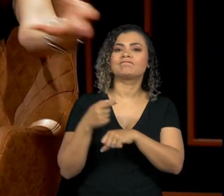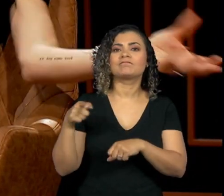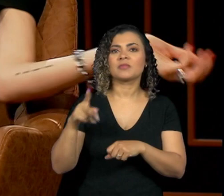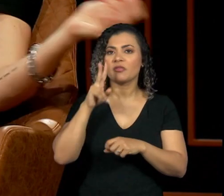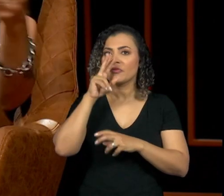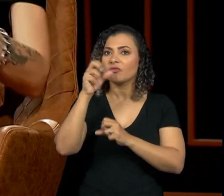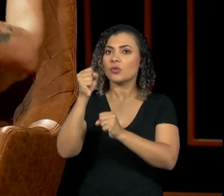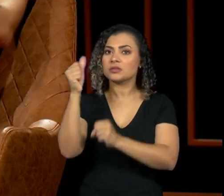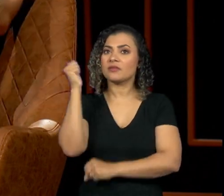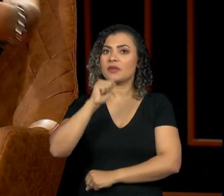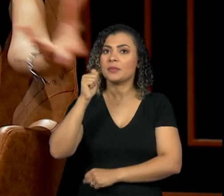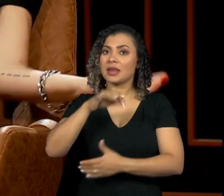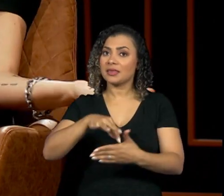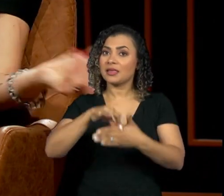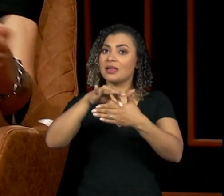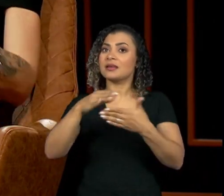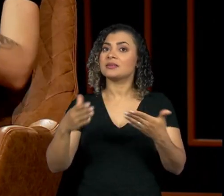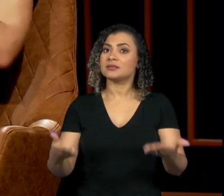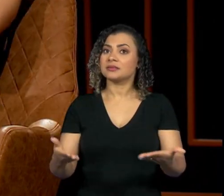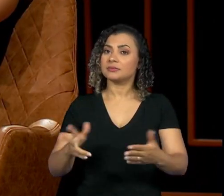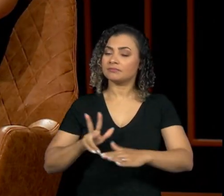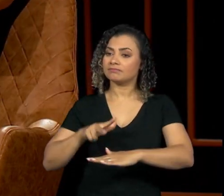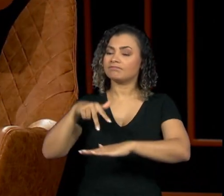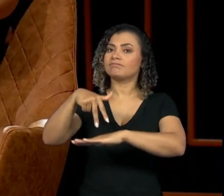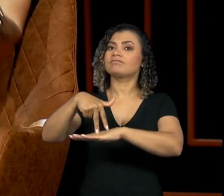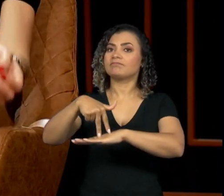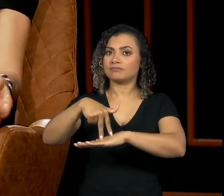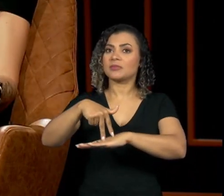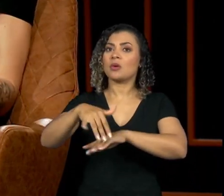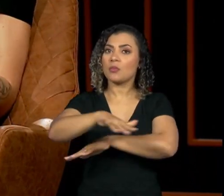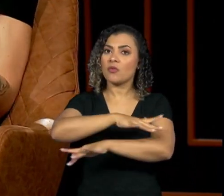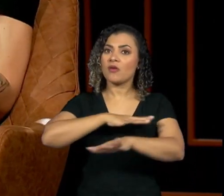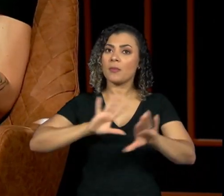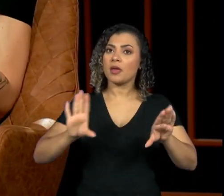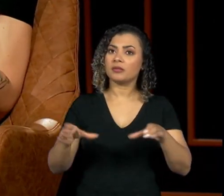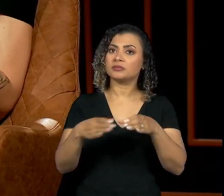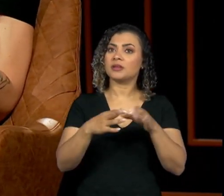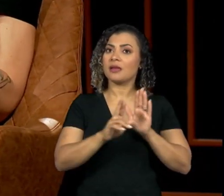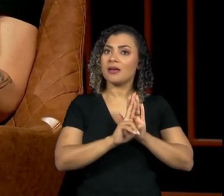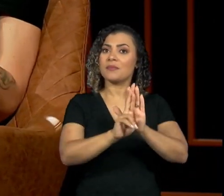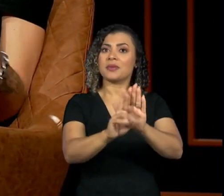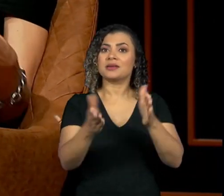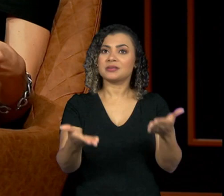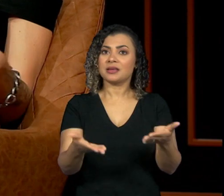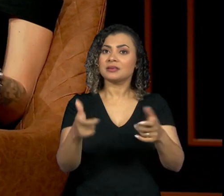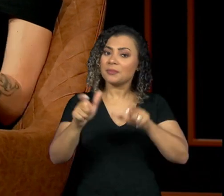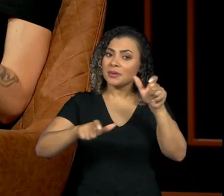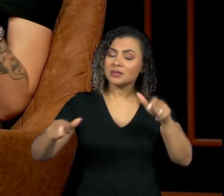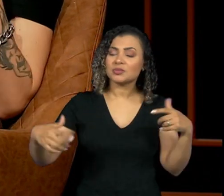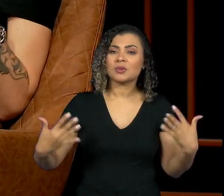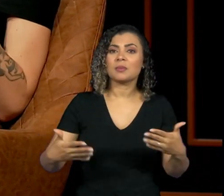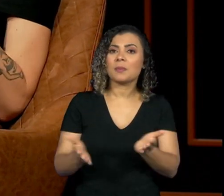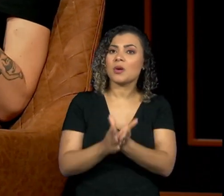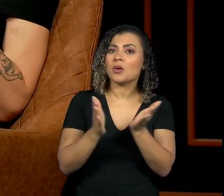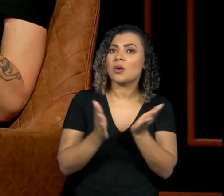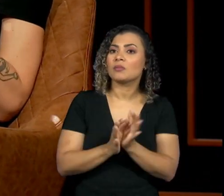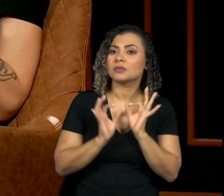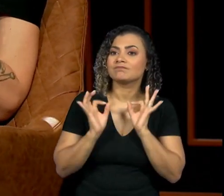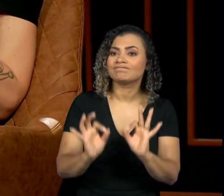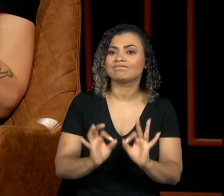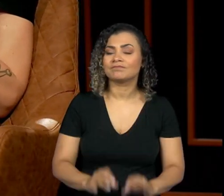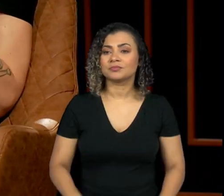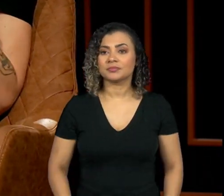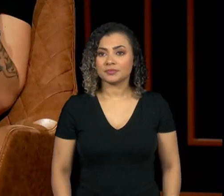força feminina, liderança, uma mulher preta à frente de um movimento que representa pessoas que estão numa situação de vulnerabilidade muito